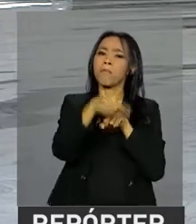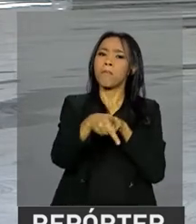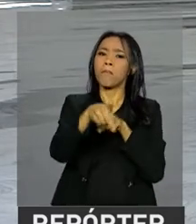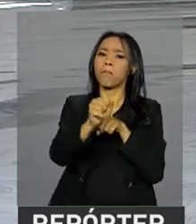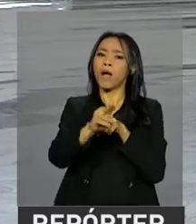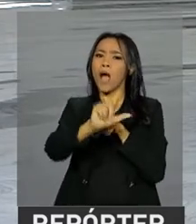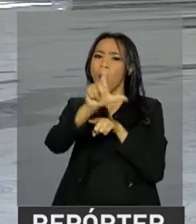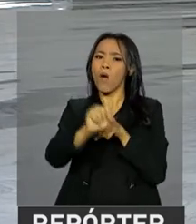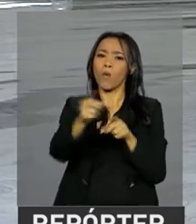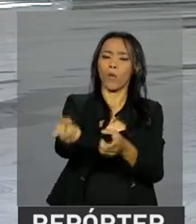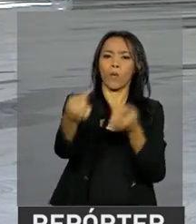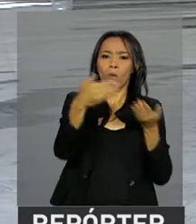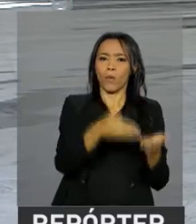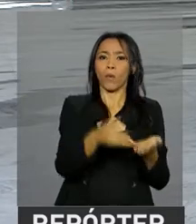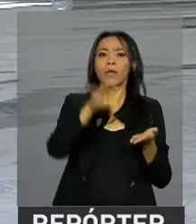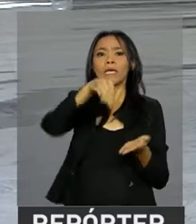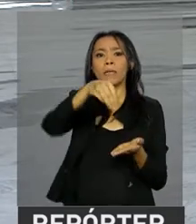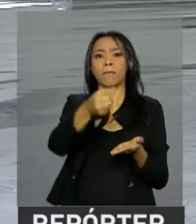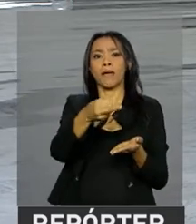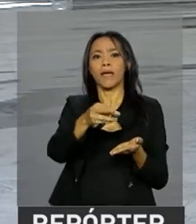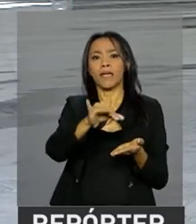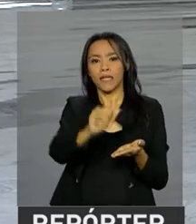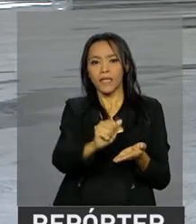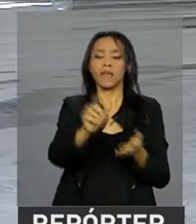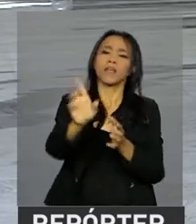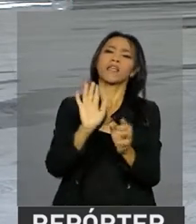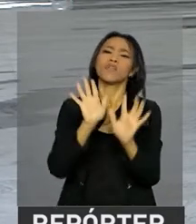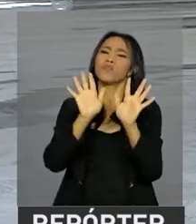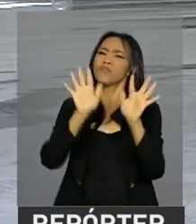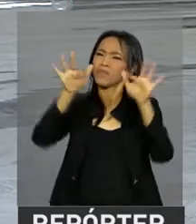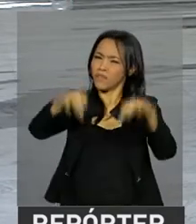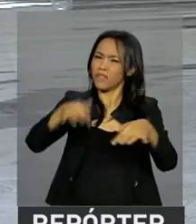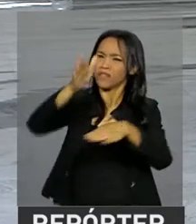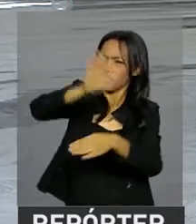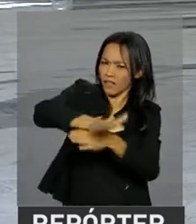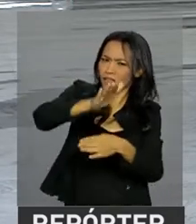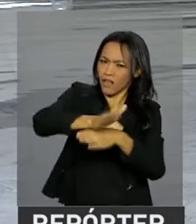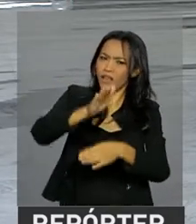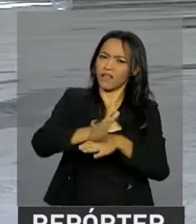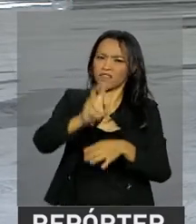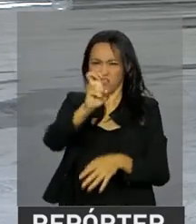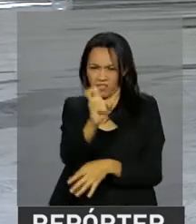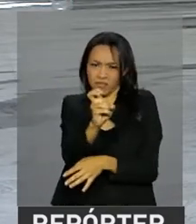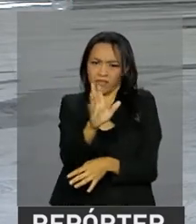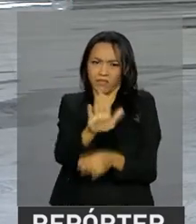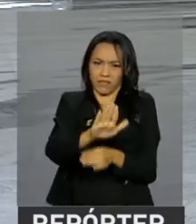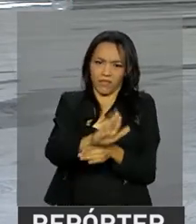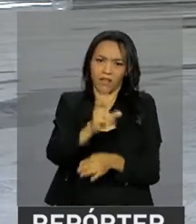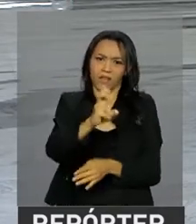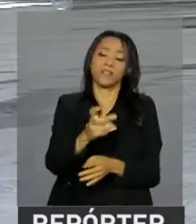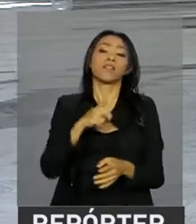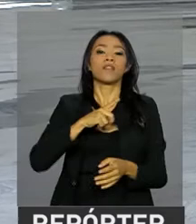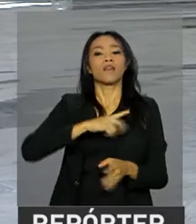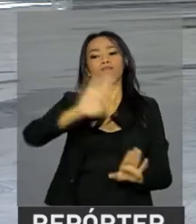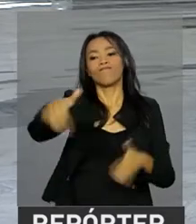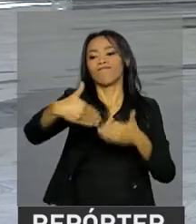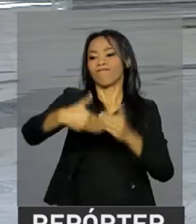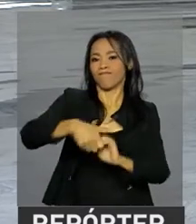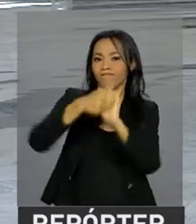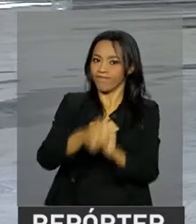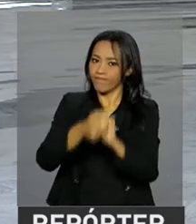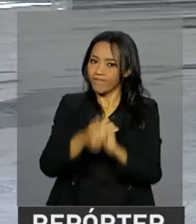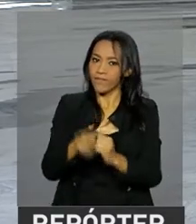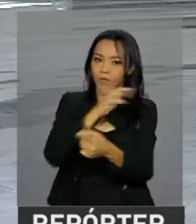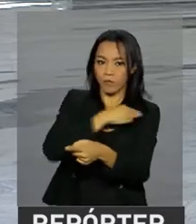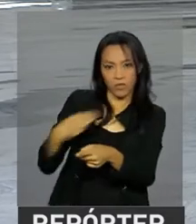e a reitora Maria Amália Anderri. E no final da tarde, às 5 da tarde, o presidente presta cumprimentos ao ministro